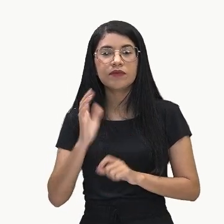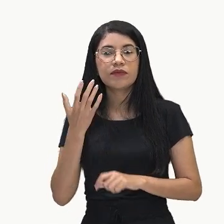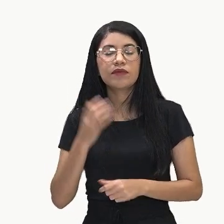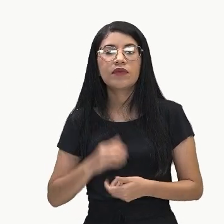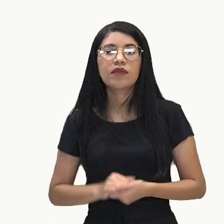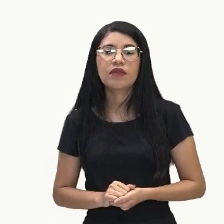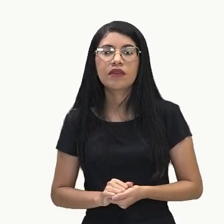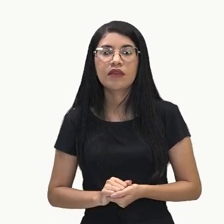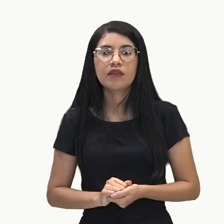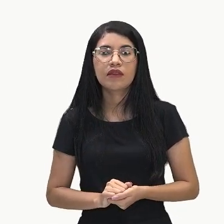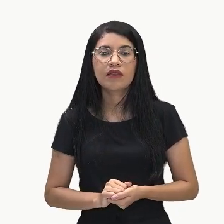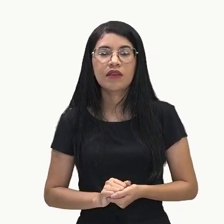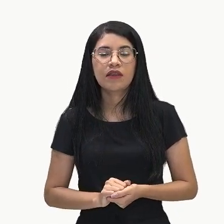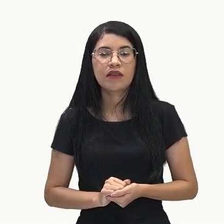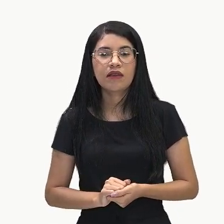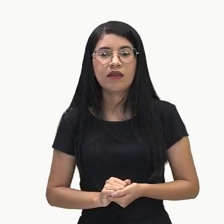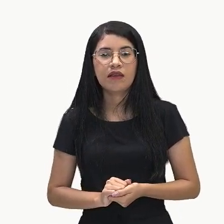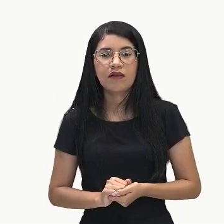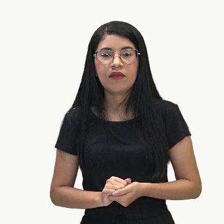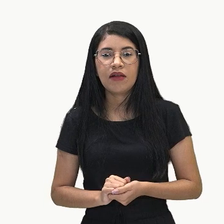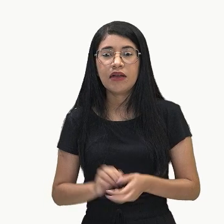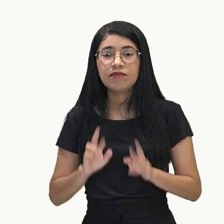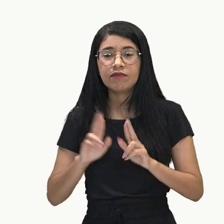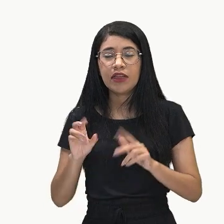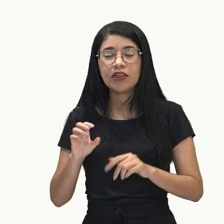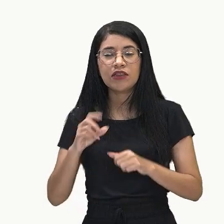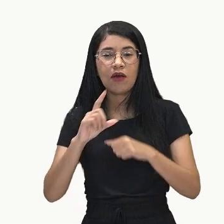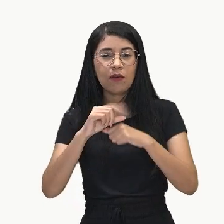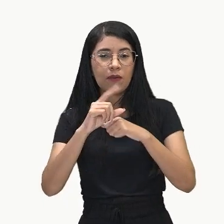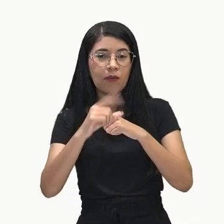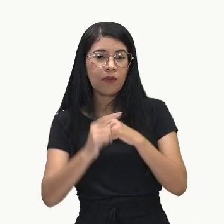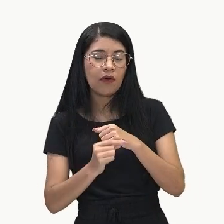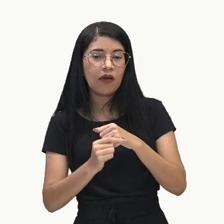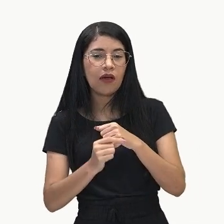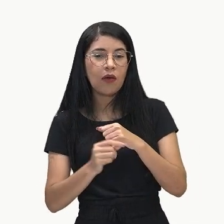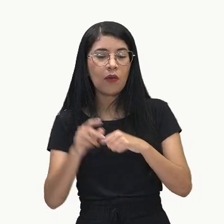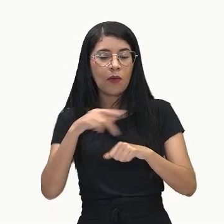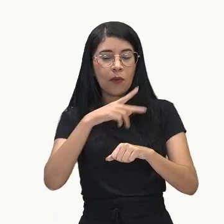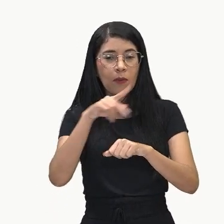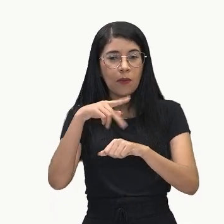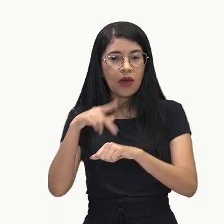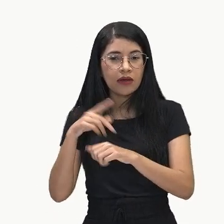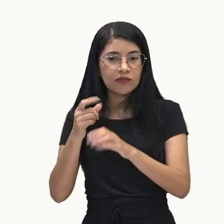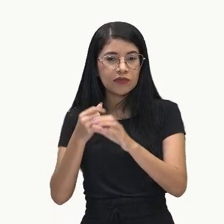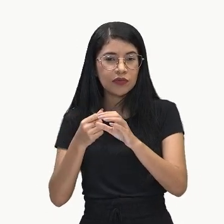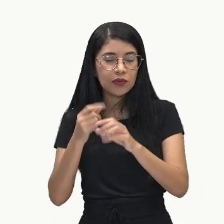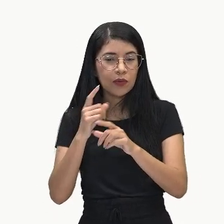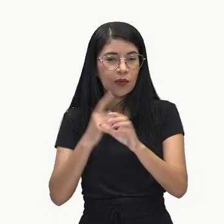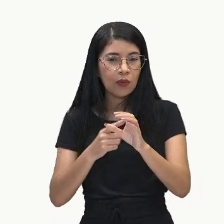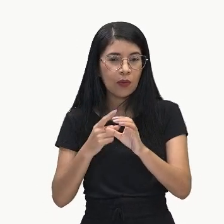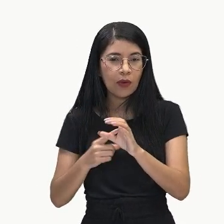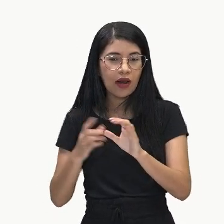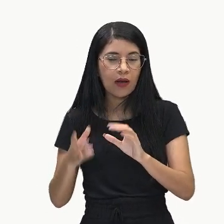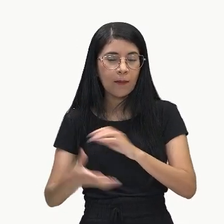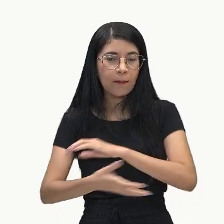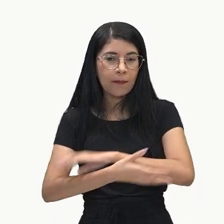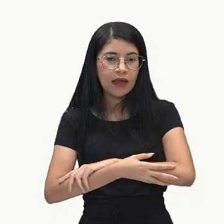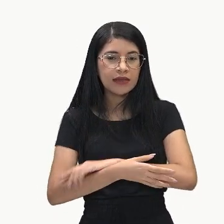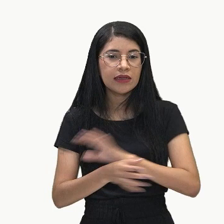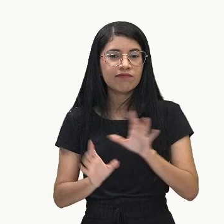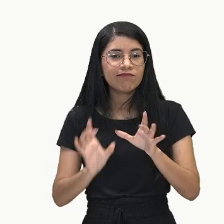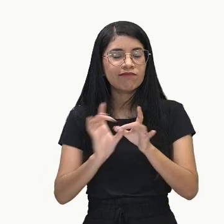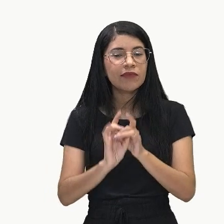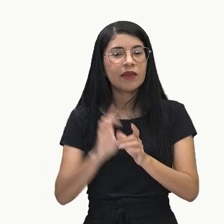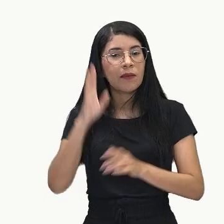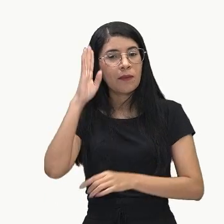1955, em reação à fundação da OTAN, os países do bloco comunista formaram uma aliança militar denominado